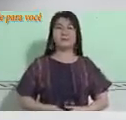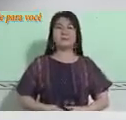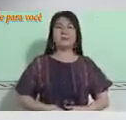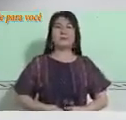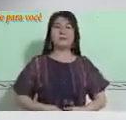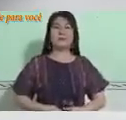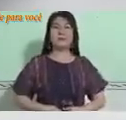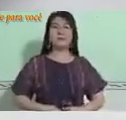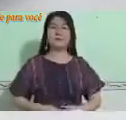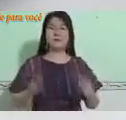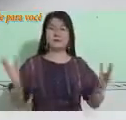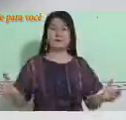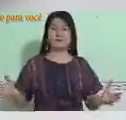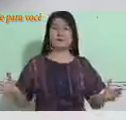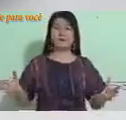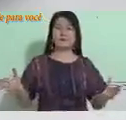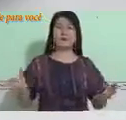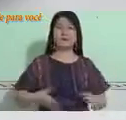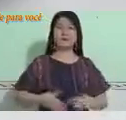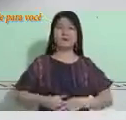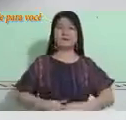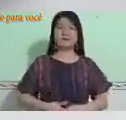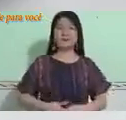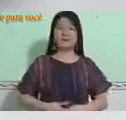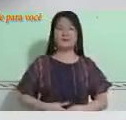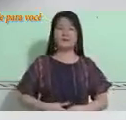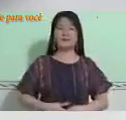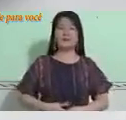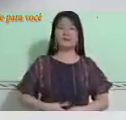RANALINAEPROVOCA, a diversas reações, vírgula, como tremor.